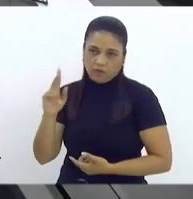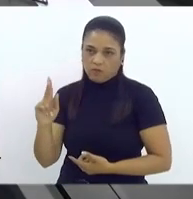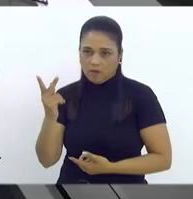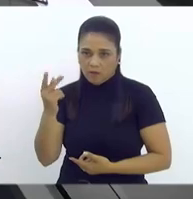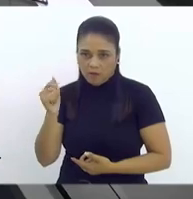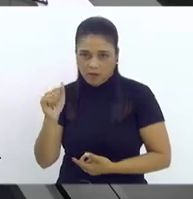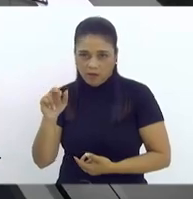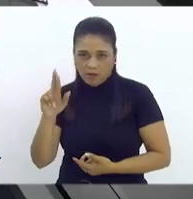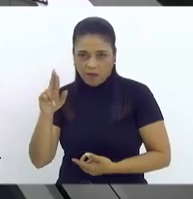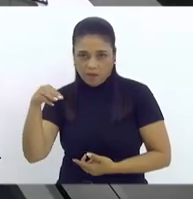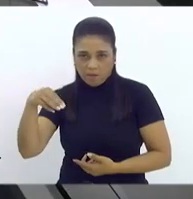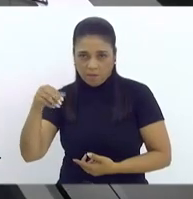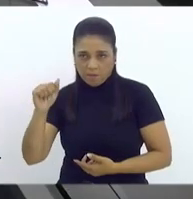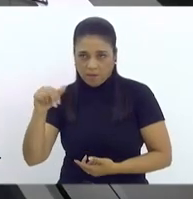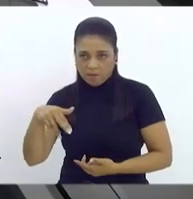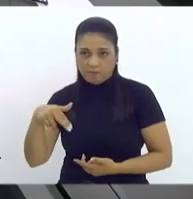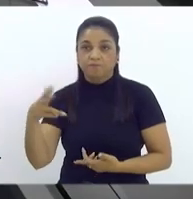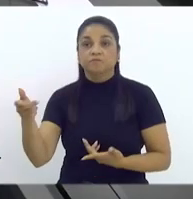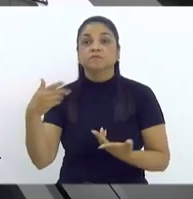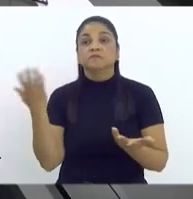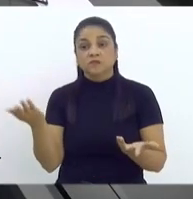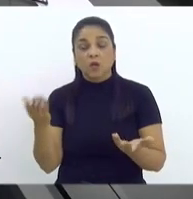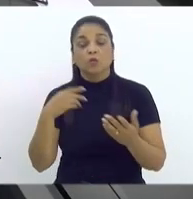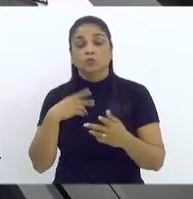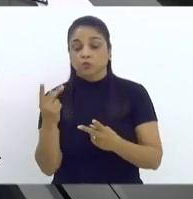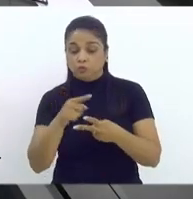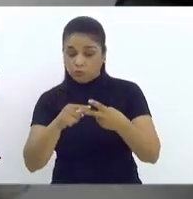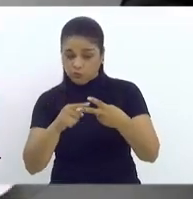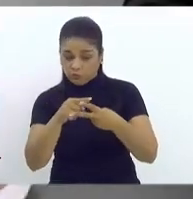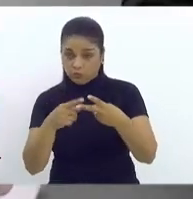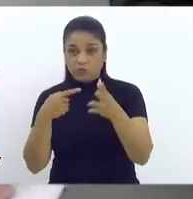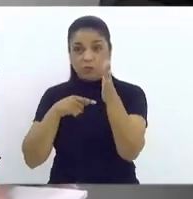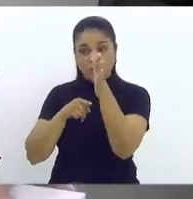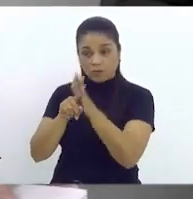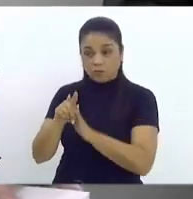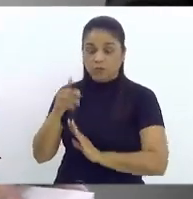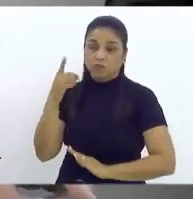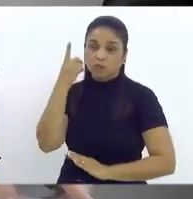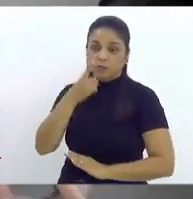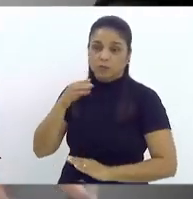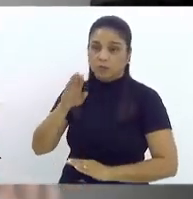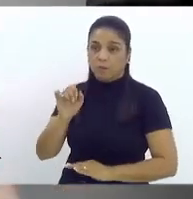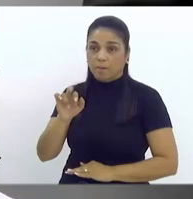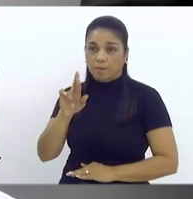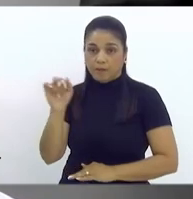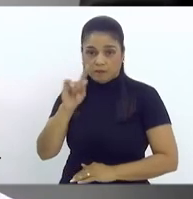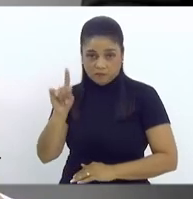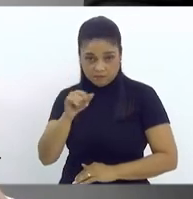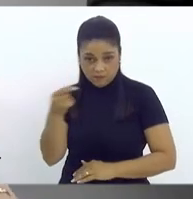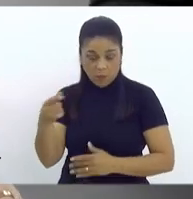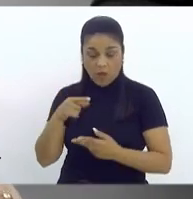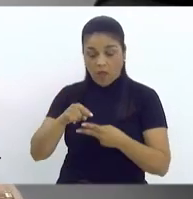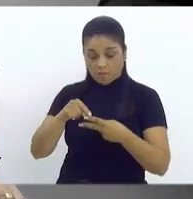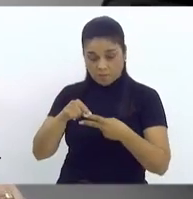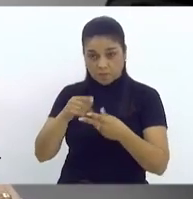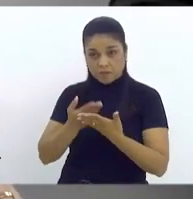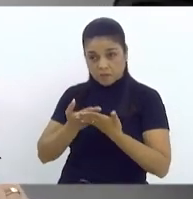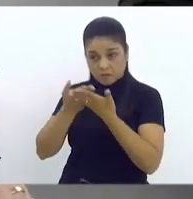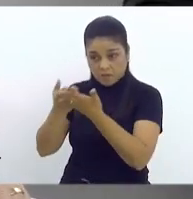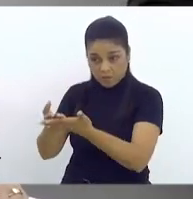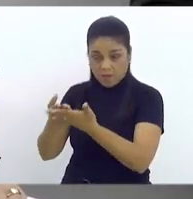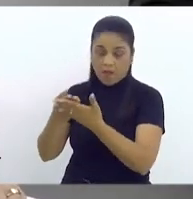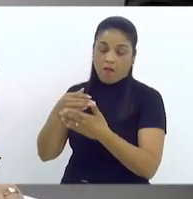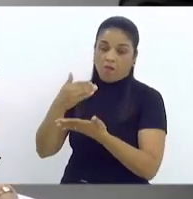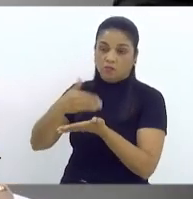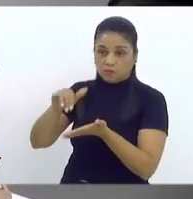uma questão mesmo de justiça, porque, como eu usei as duas perguntas do deputado Brazão, a primeira a presidente ficou de encaminhar em relação aos escritórios